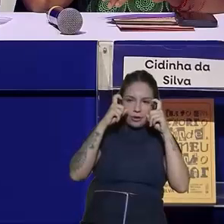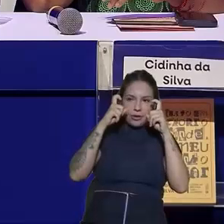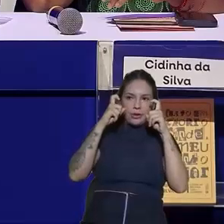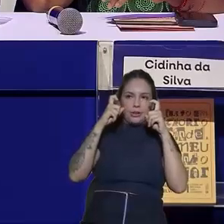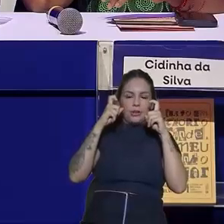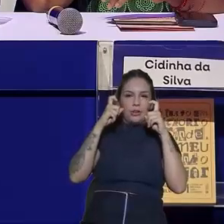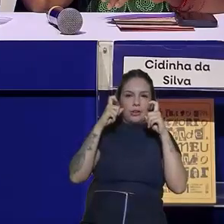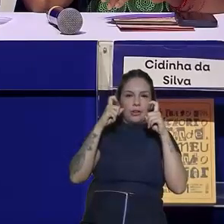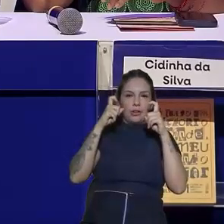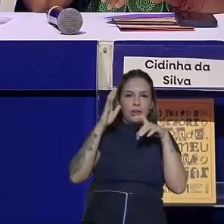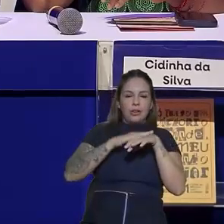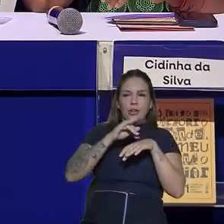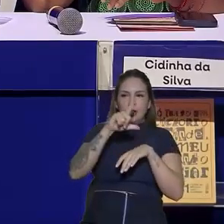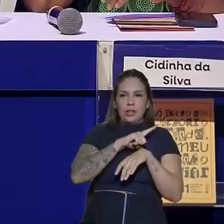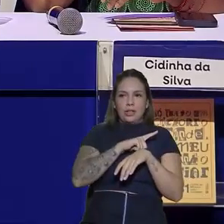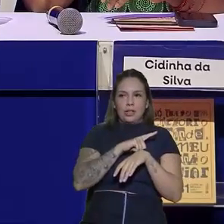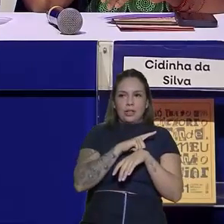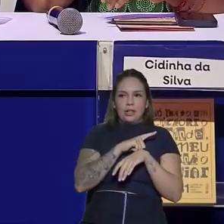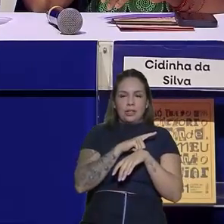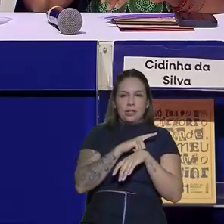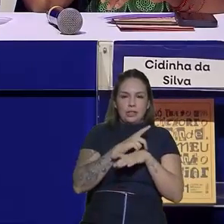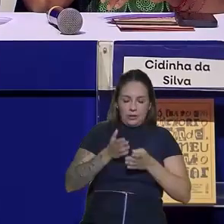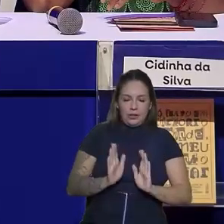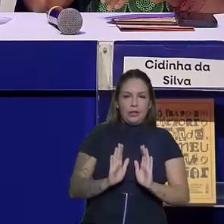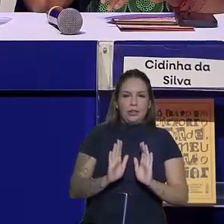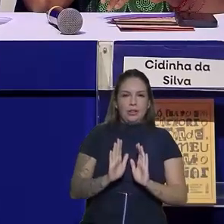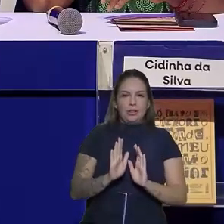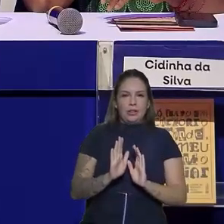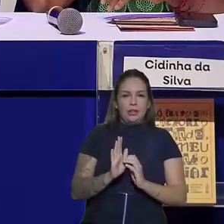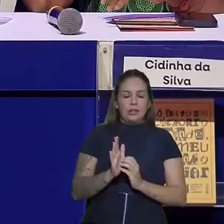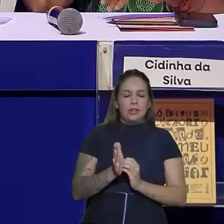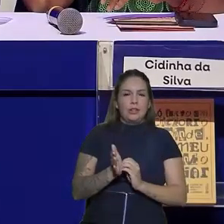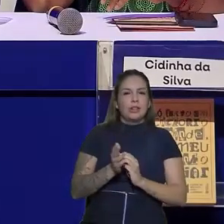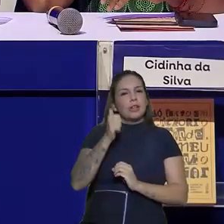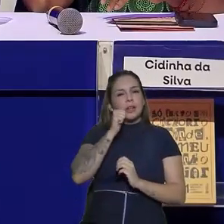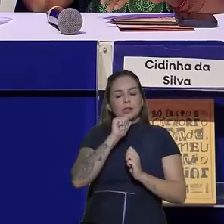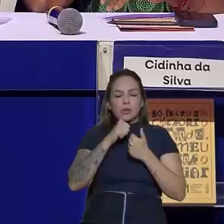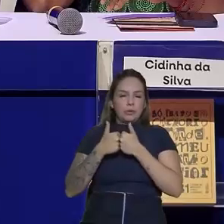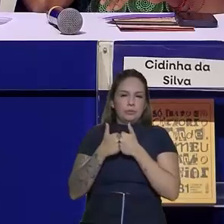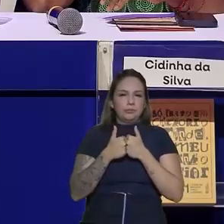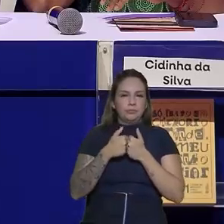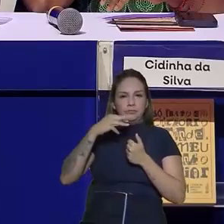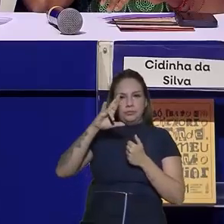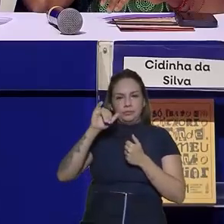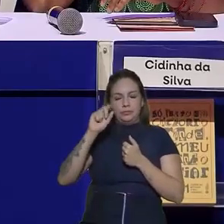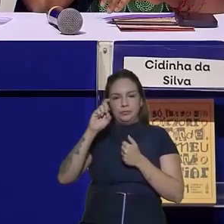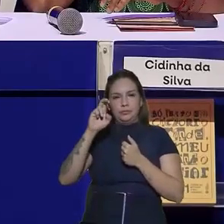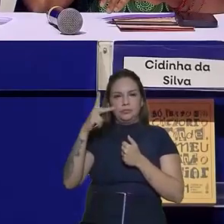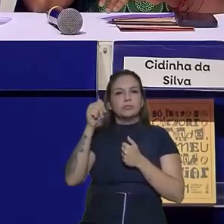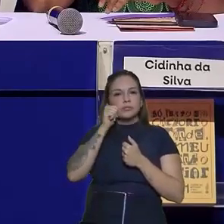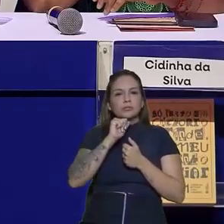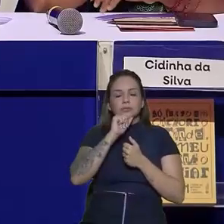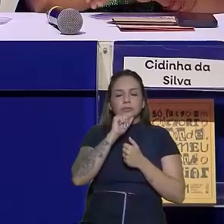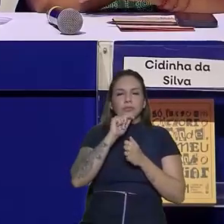é a que mais Josiane tinha agonia. A do nascimento dela ao lado de sua mãe, Maria de Lourdes, e sua